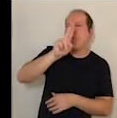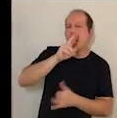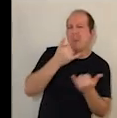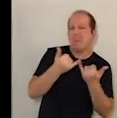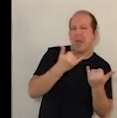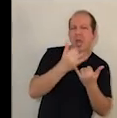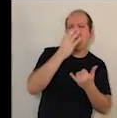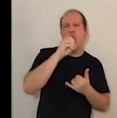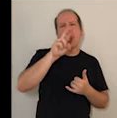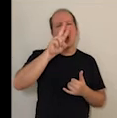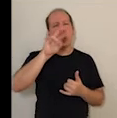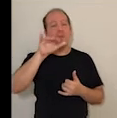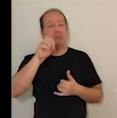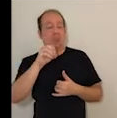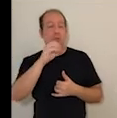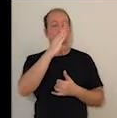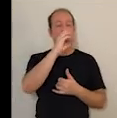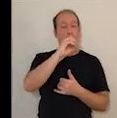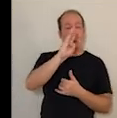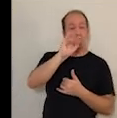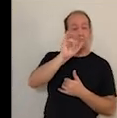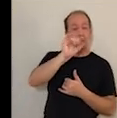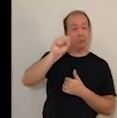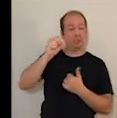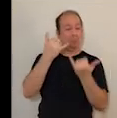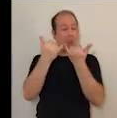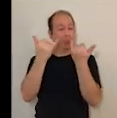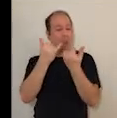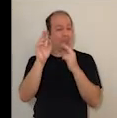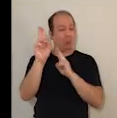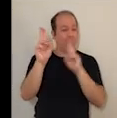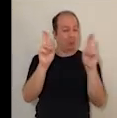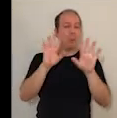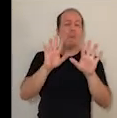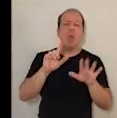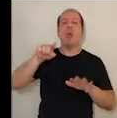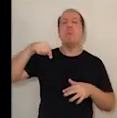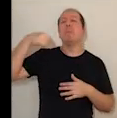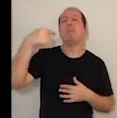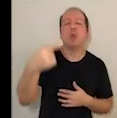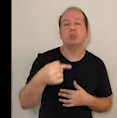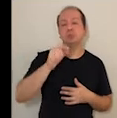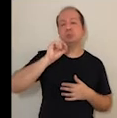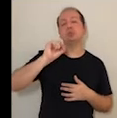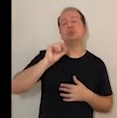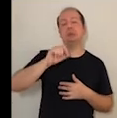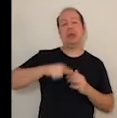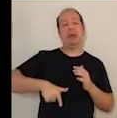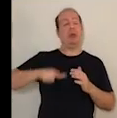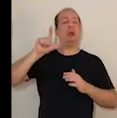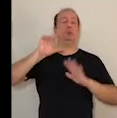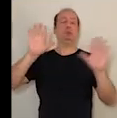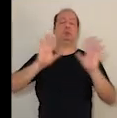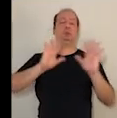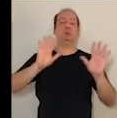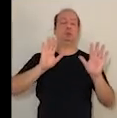nomes muito parecidos, Corvino, Corbaccio. Então, ilustríssimo, qual o próximo passo?